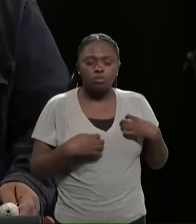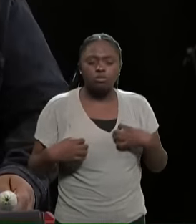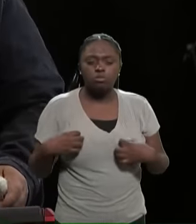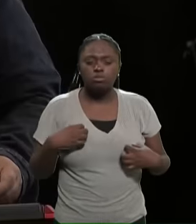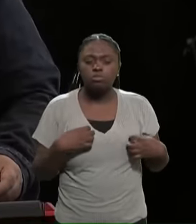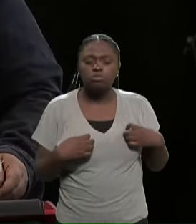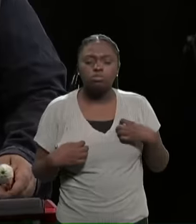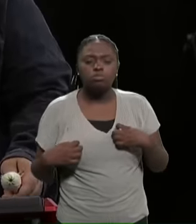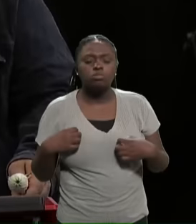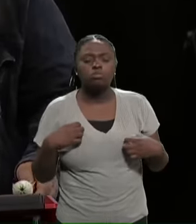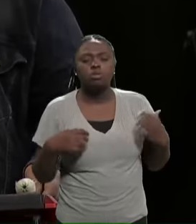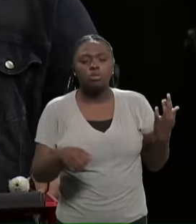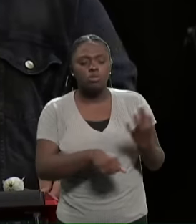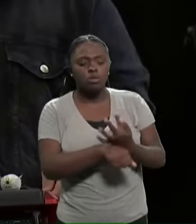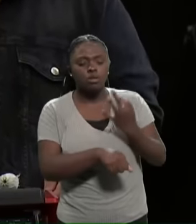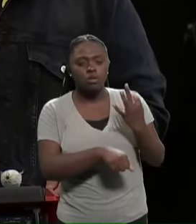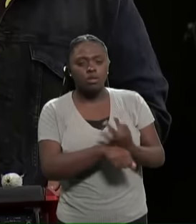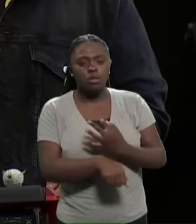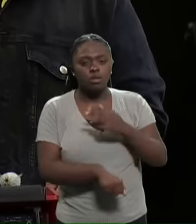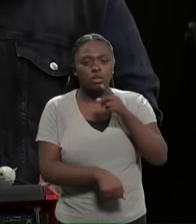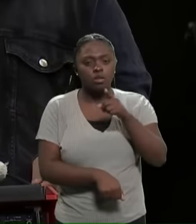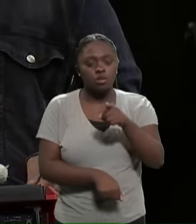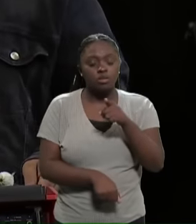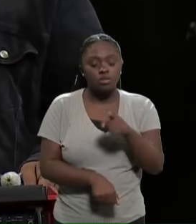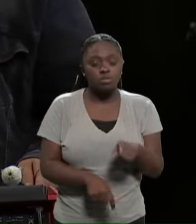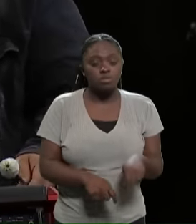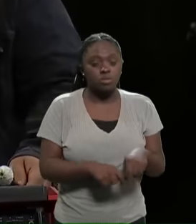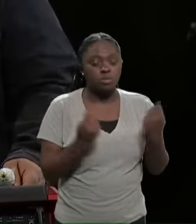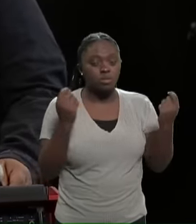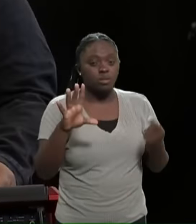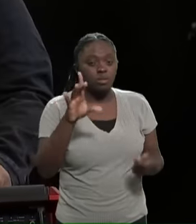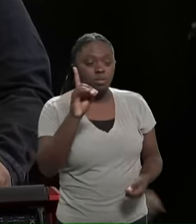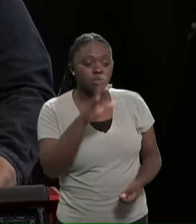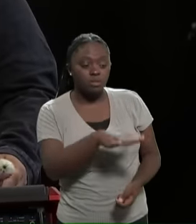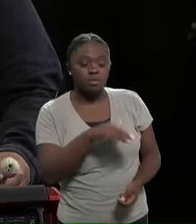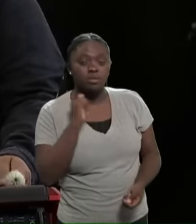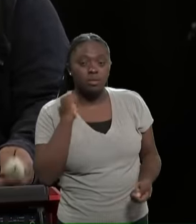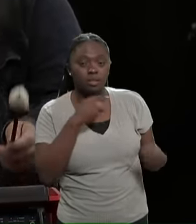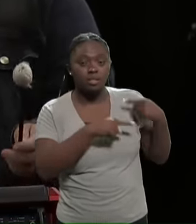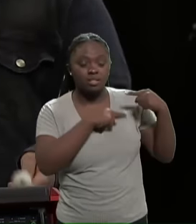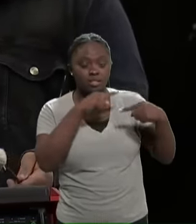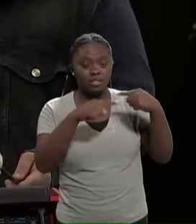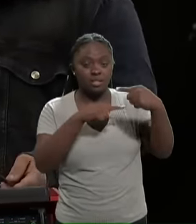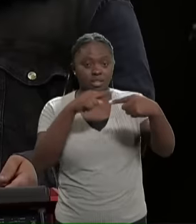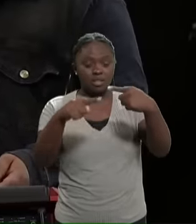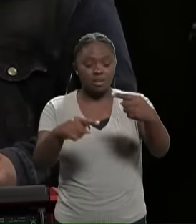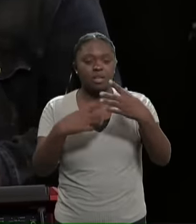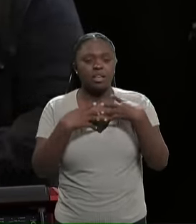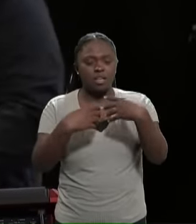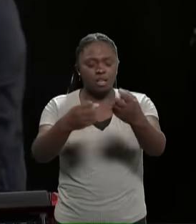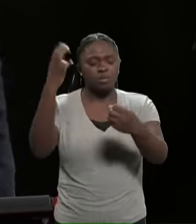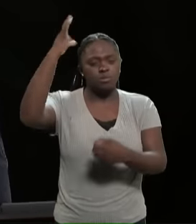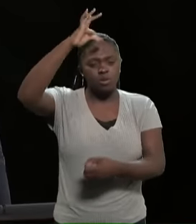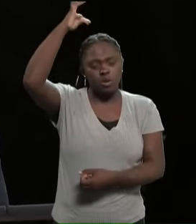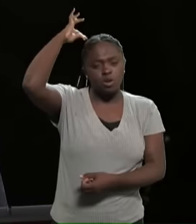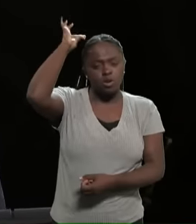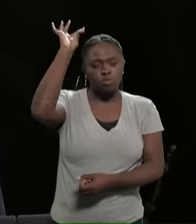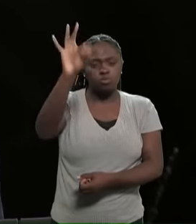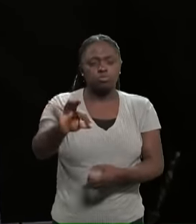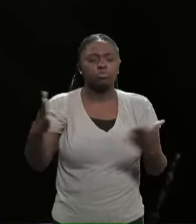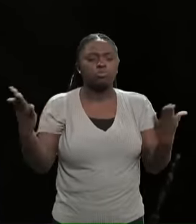humilhação. Você é um improvável que Deus vai levantar nesta geração. Se cheio do Espírito